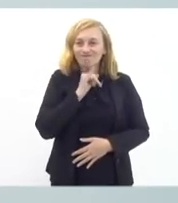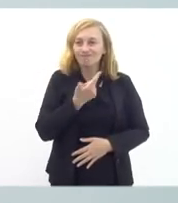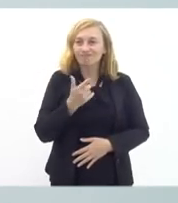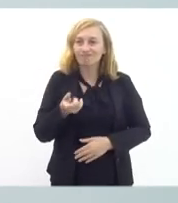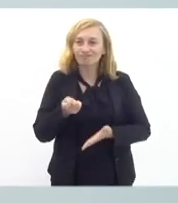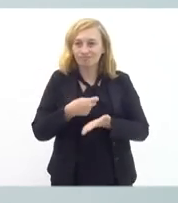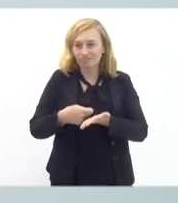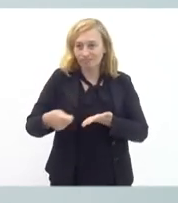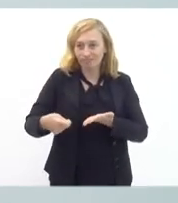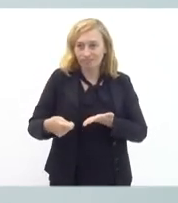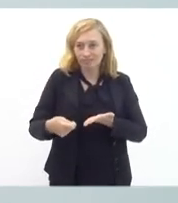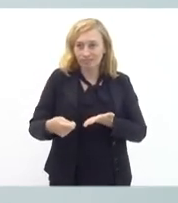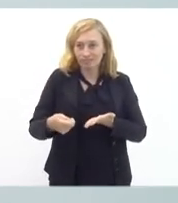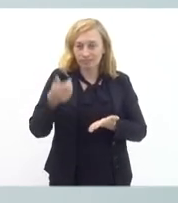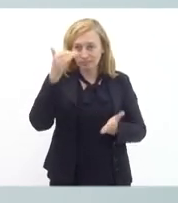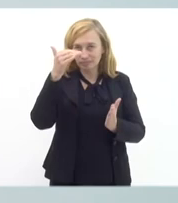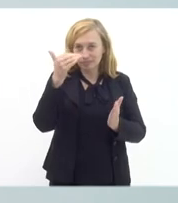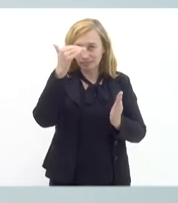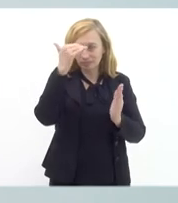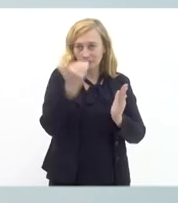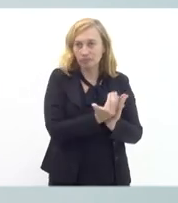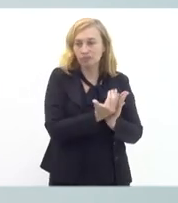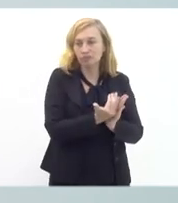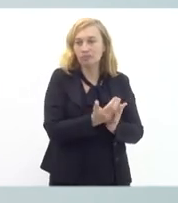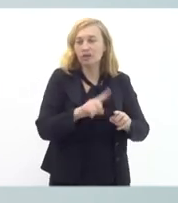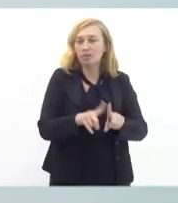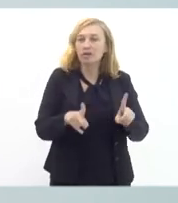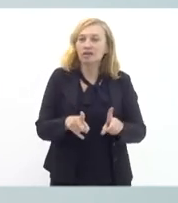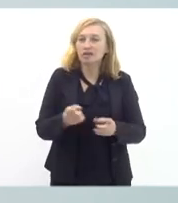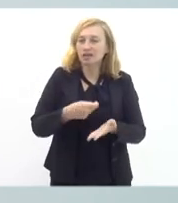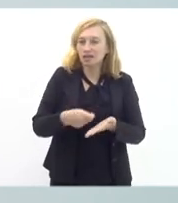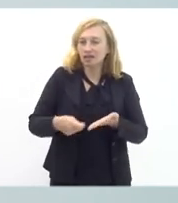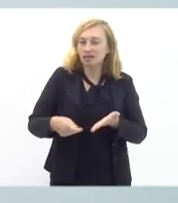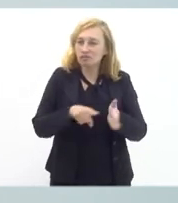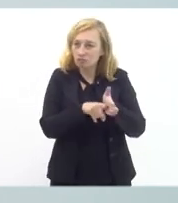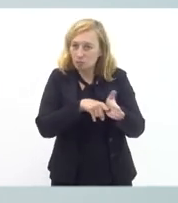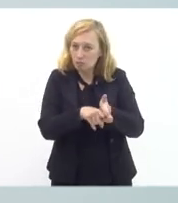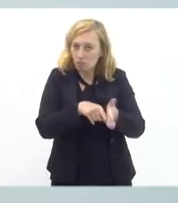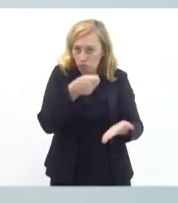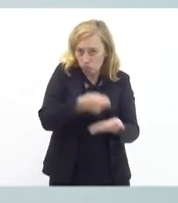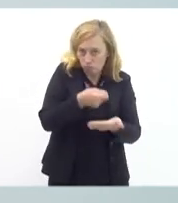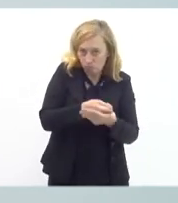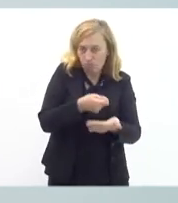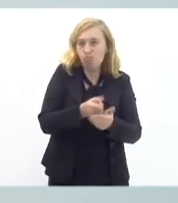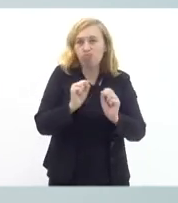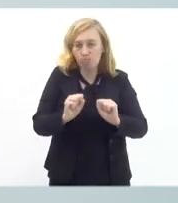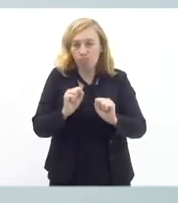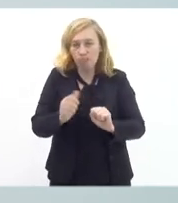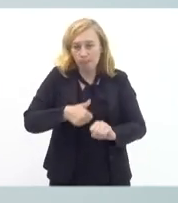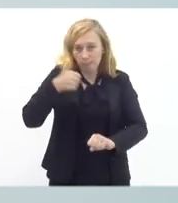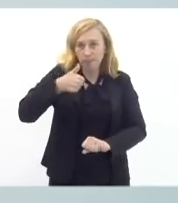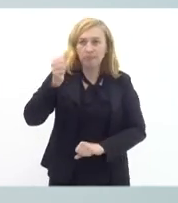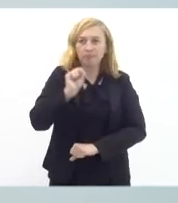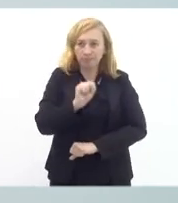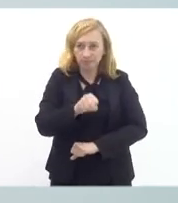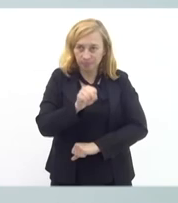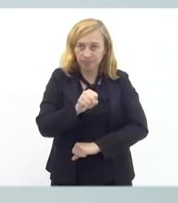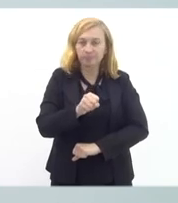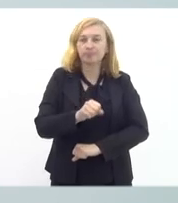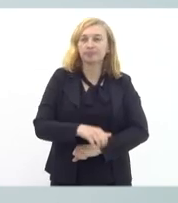a caneta que executa, mas eu tenho uma caneta que fiscaliza, que cobra e que pode melhorar, sim, de